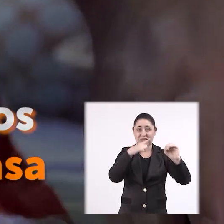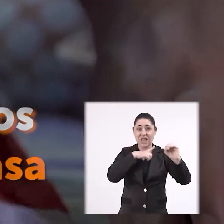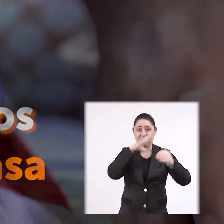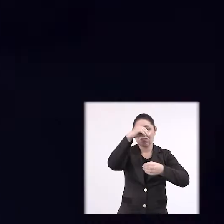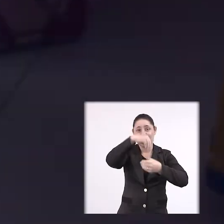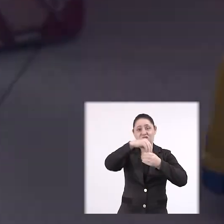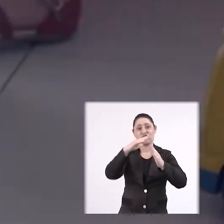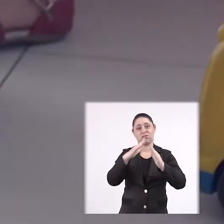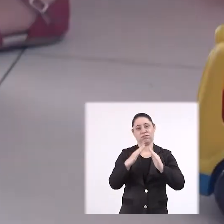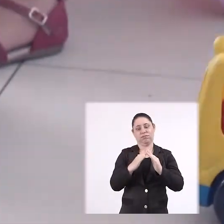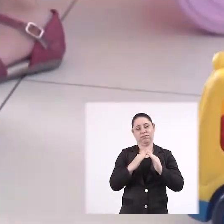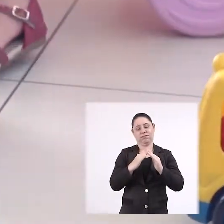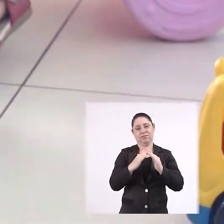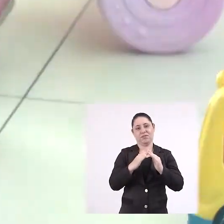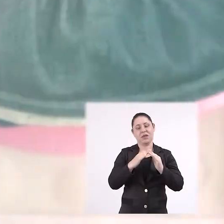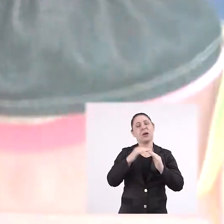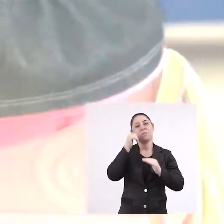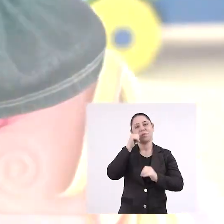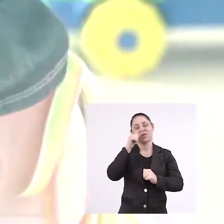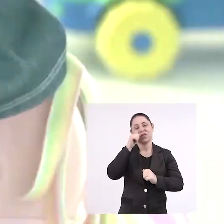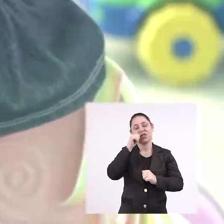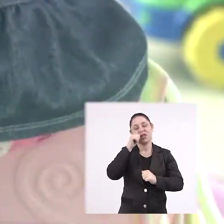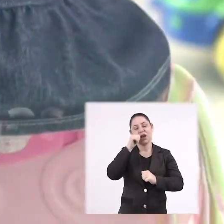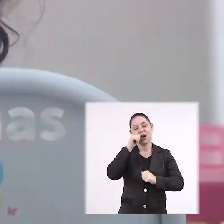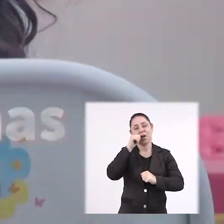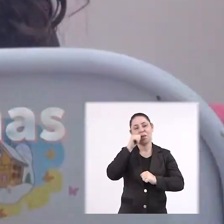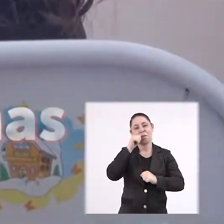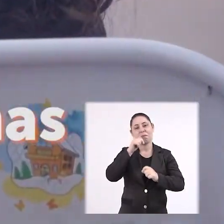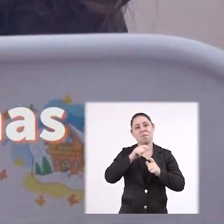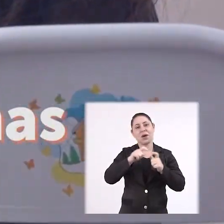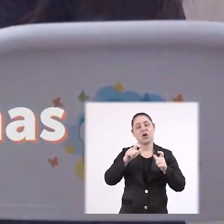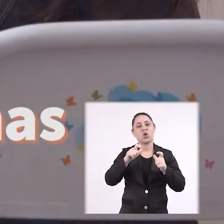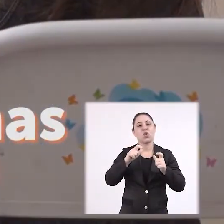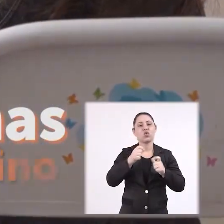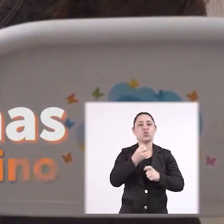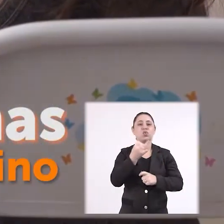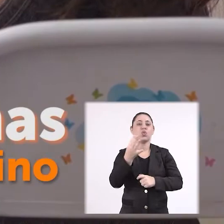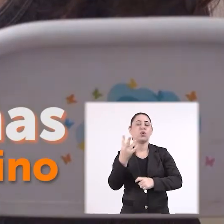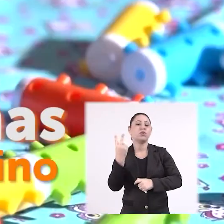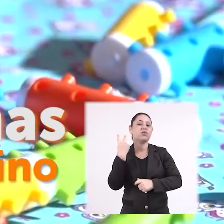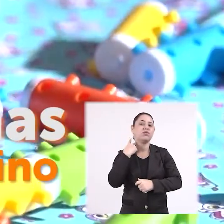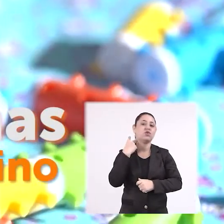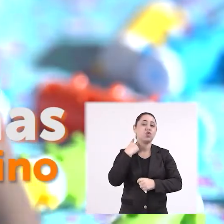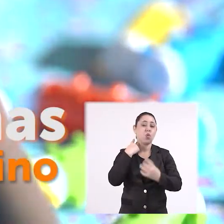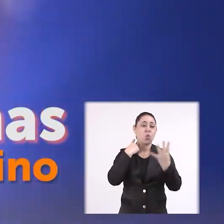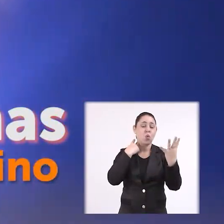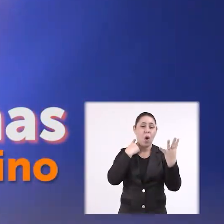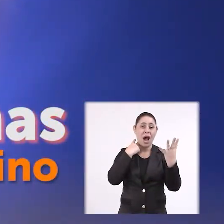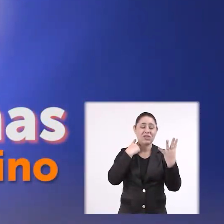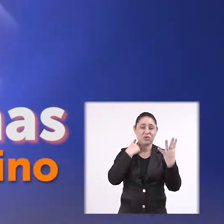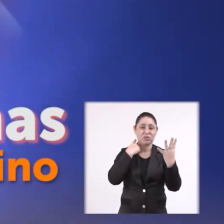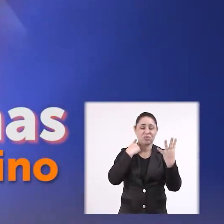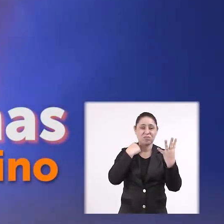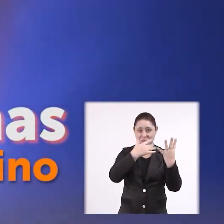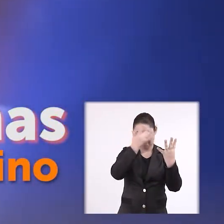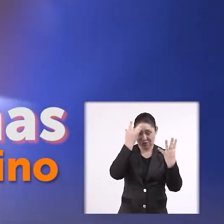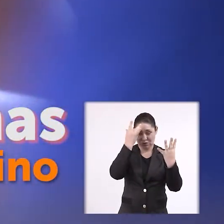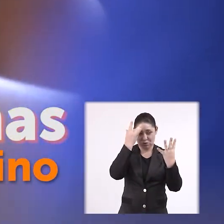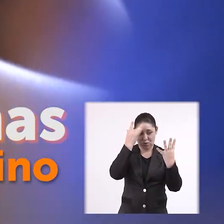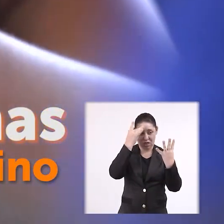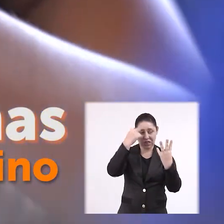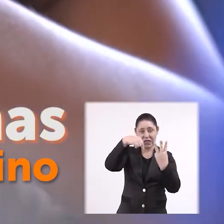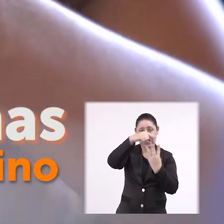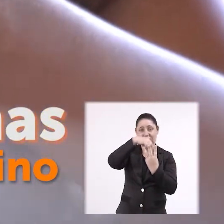em casa, sendo as meninas o maior número de vítimas. A cada 4 vítimas, 3 são do